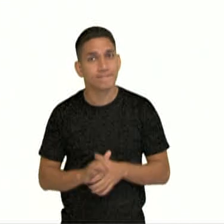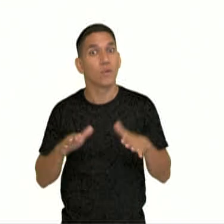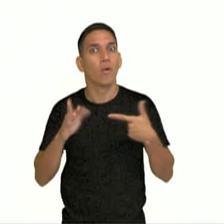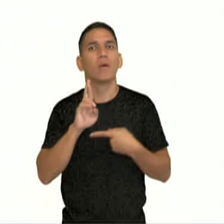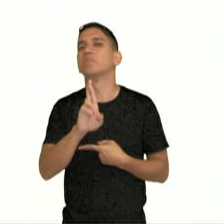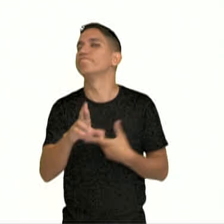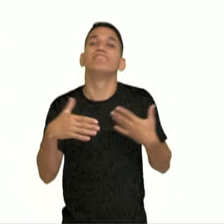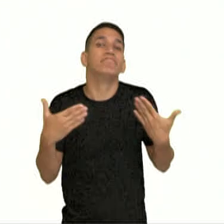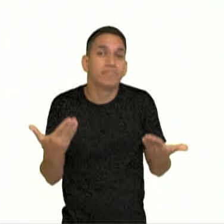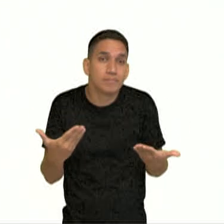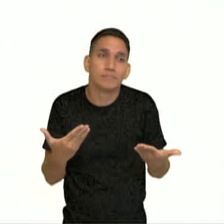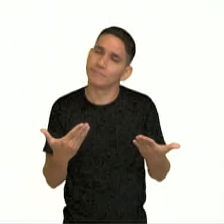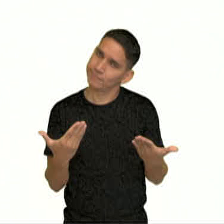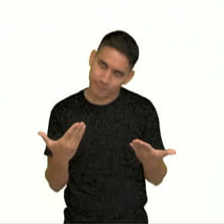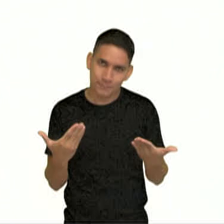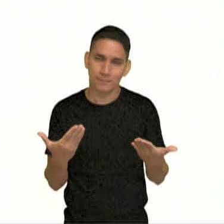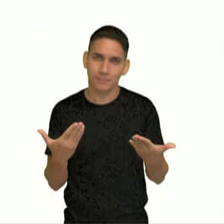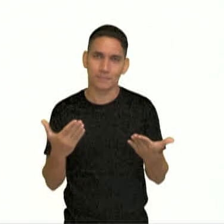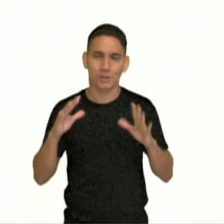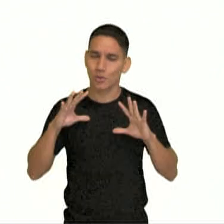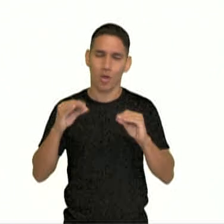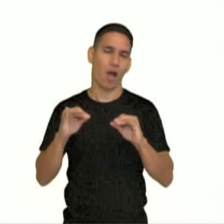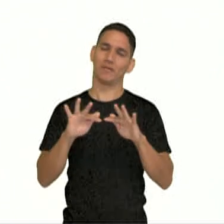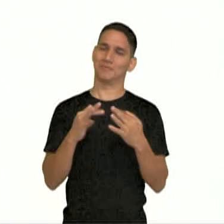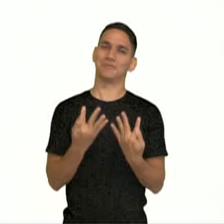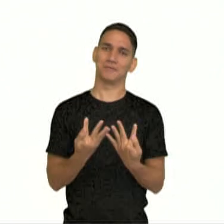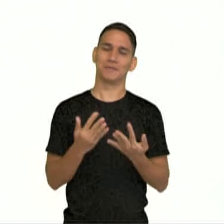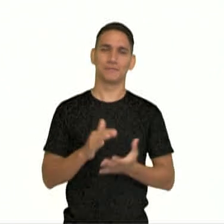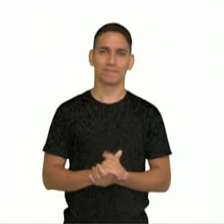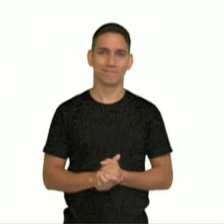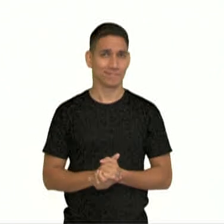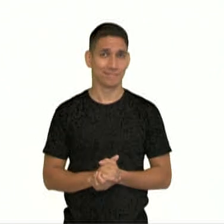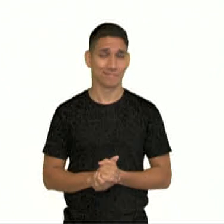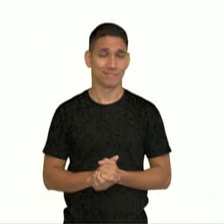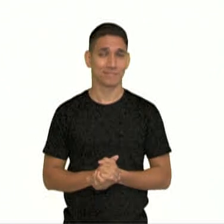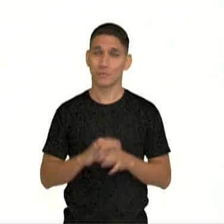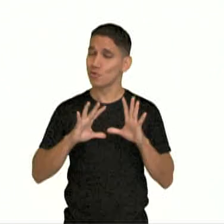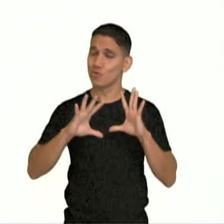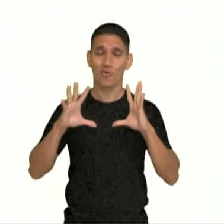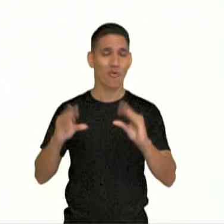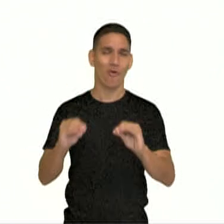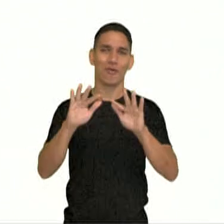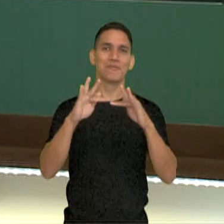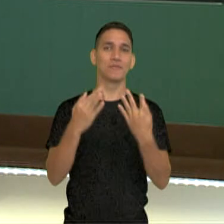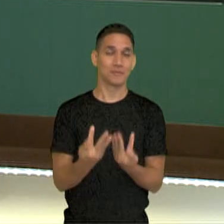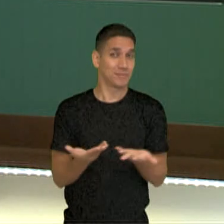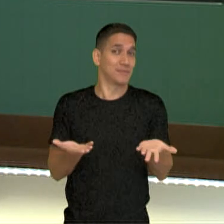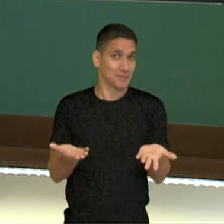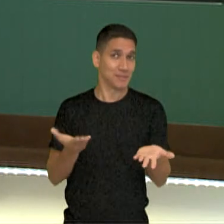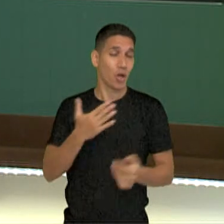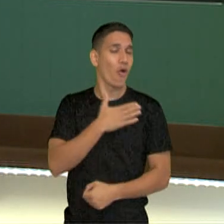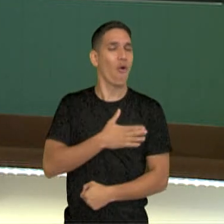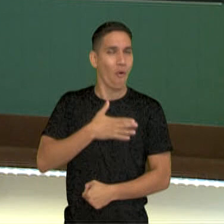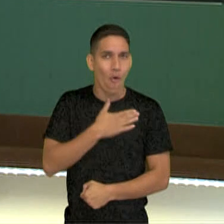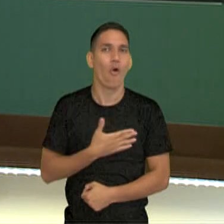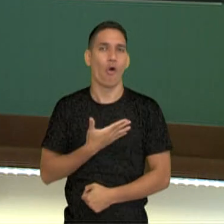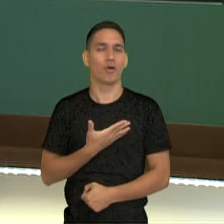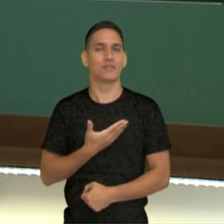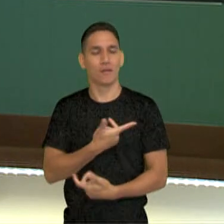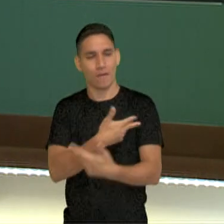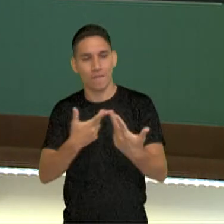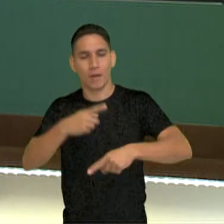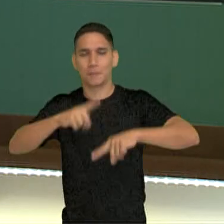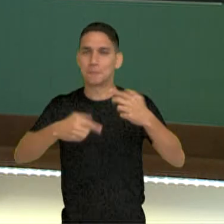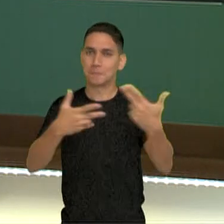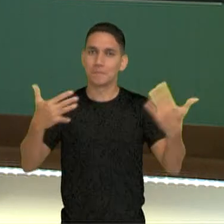é a resposta? My families, a família toda. Então, todos eles gostam dos